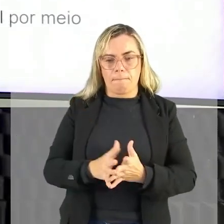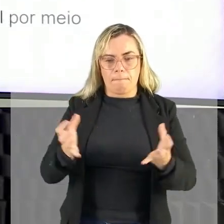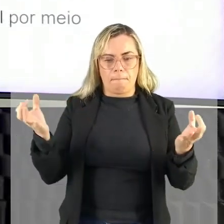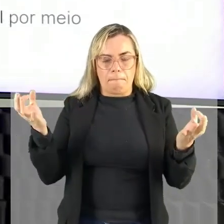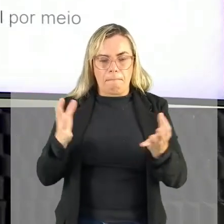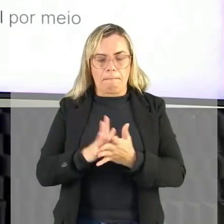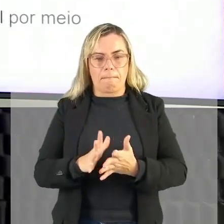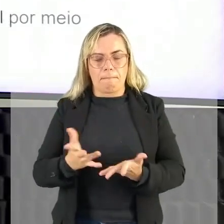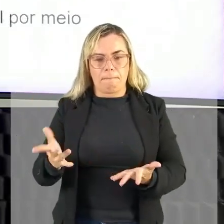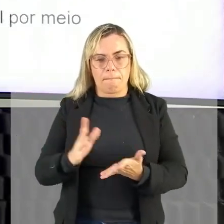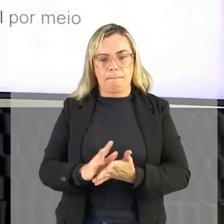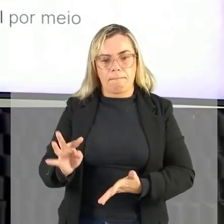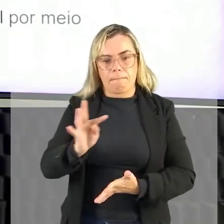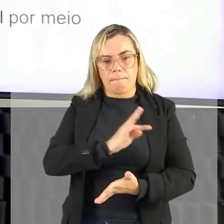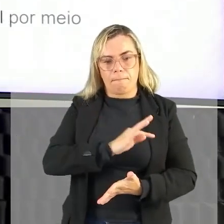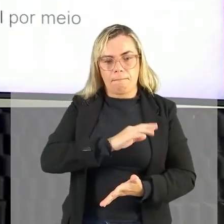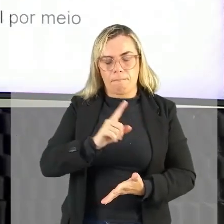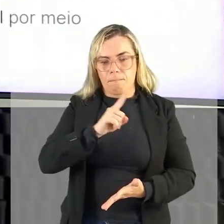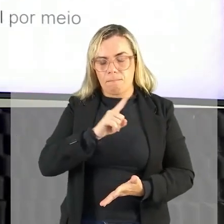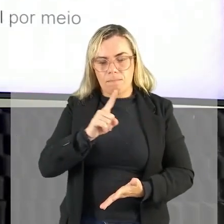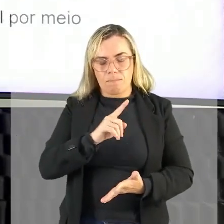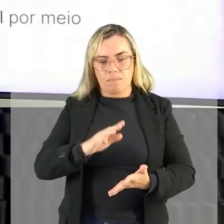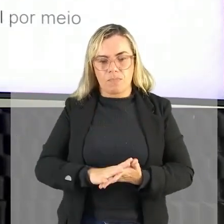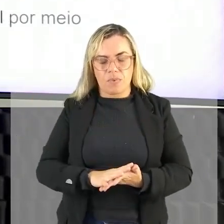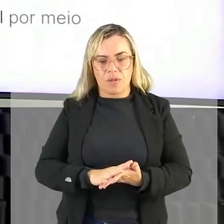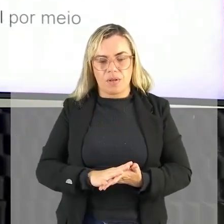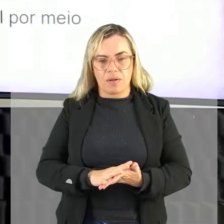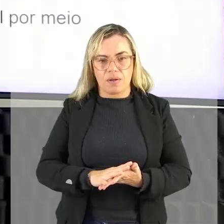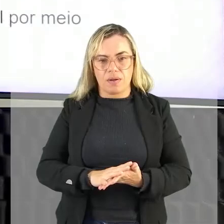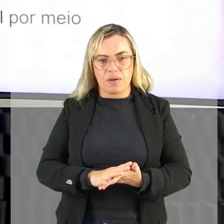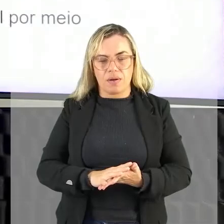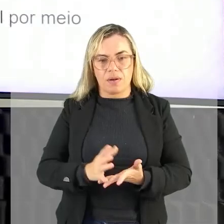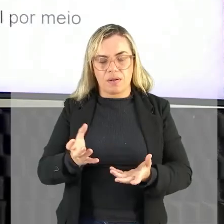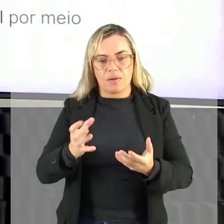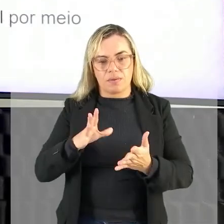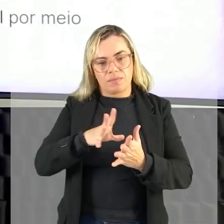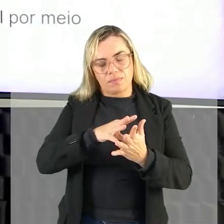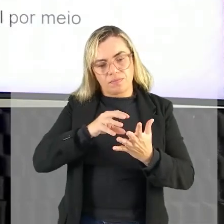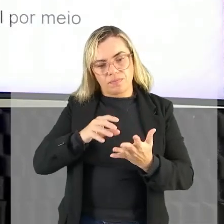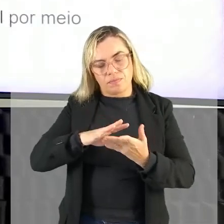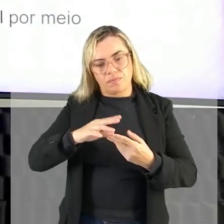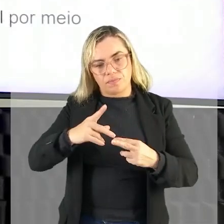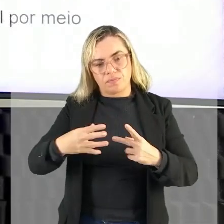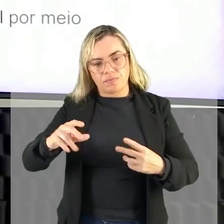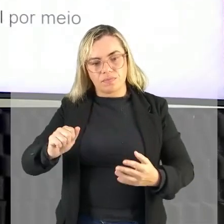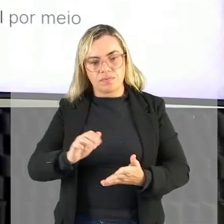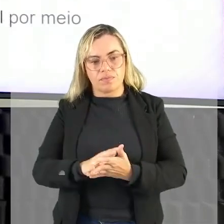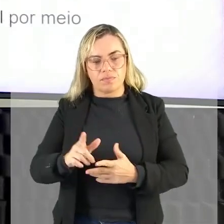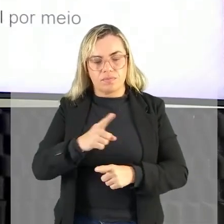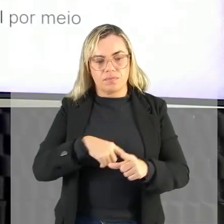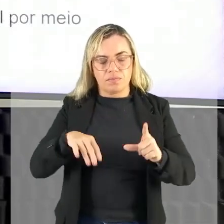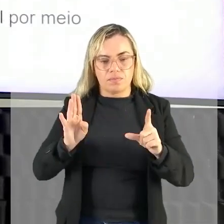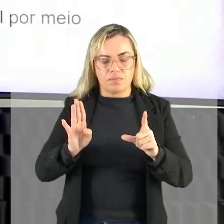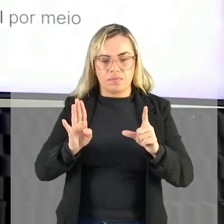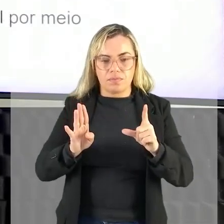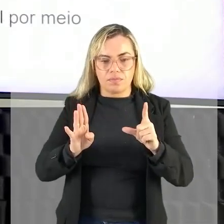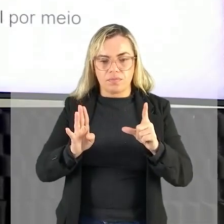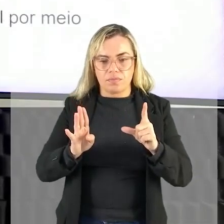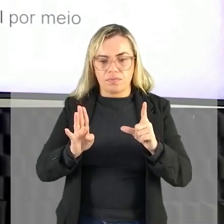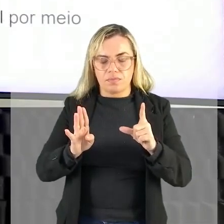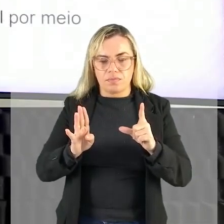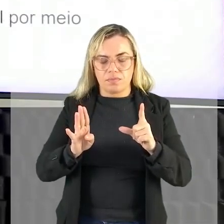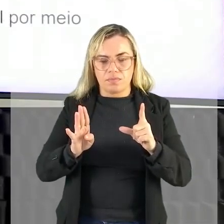replicar DNA. Então, isso é bobagem. Letra B. Identificar nas amostras